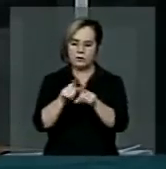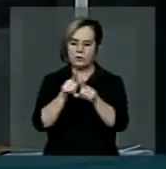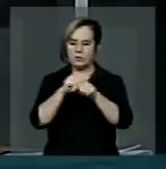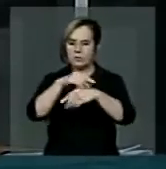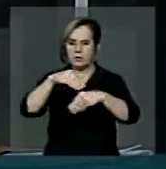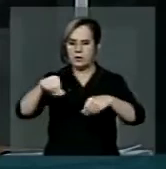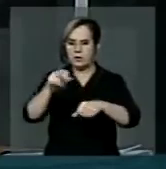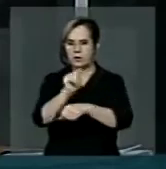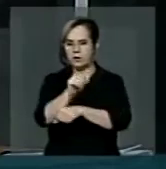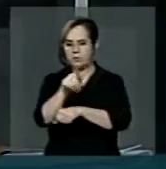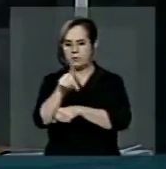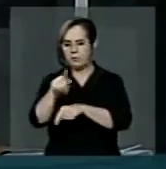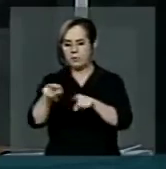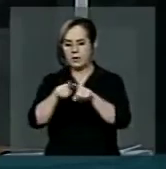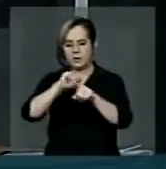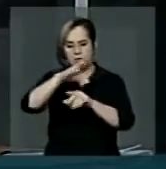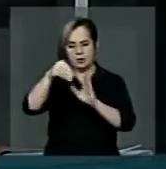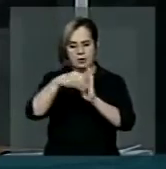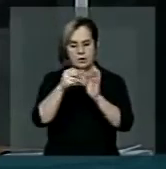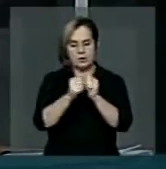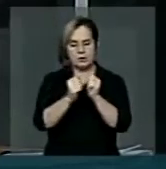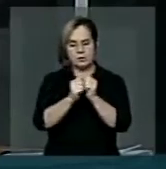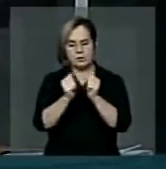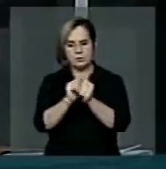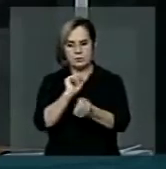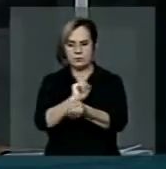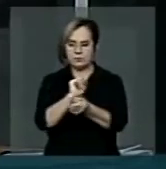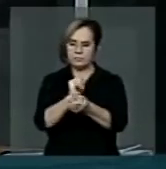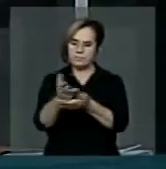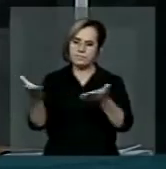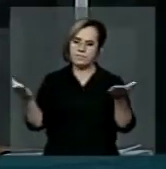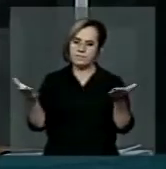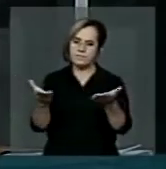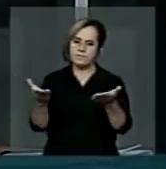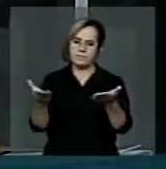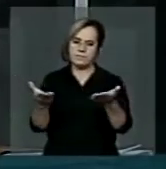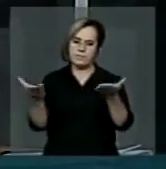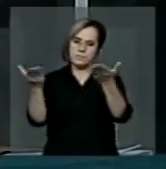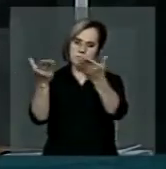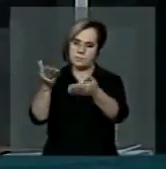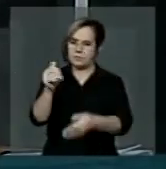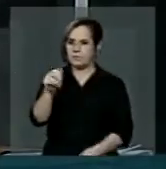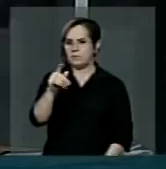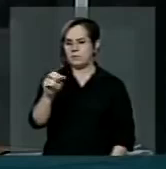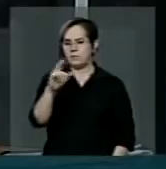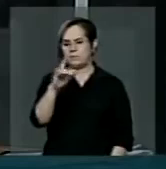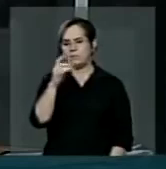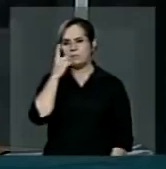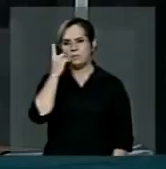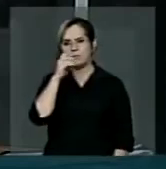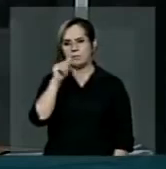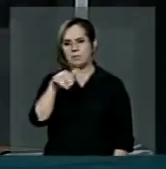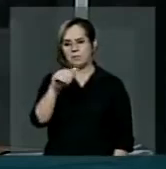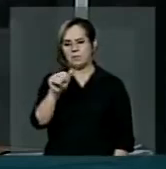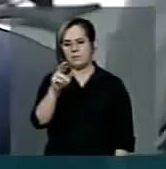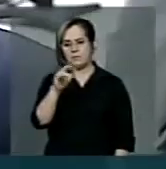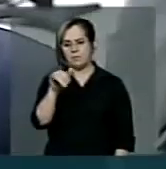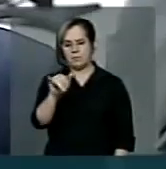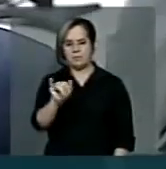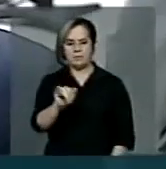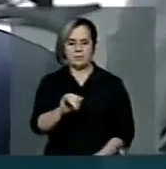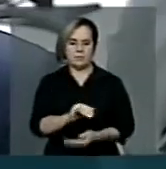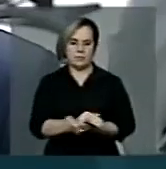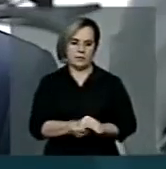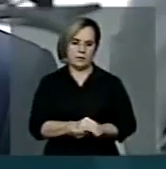estão também nessa mesma condição nesse momento. Concedo a parte, deputado Amaury Farias. Primeiro,